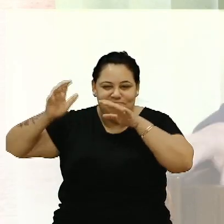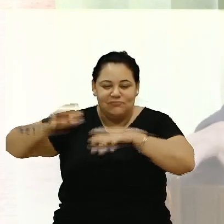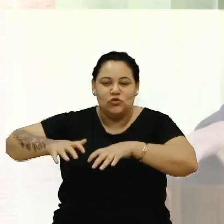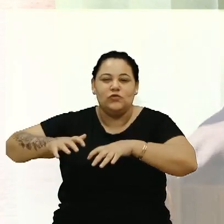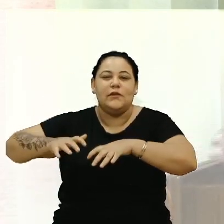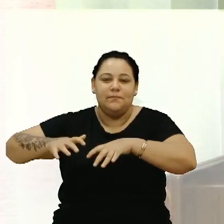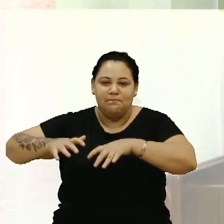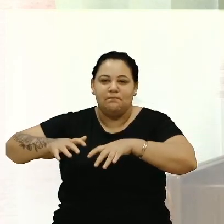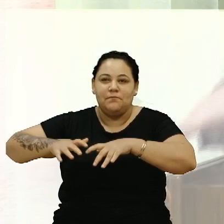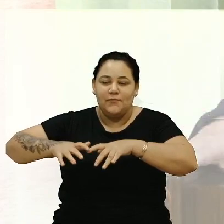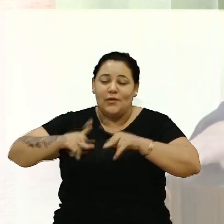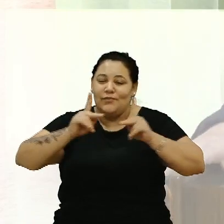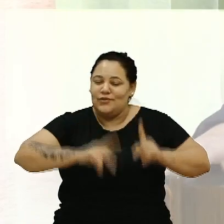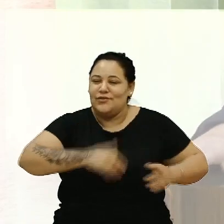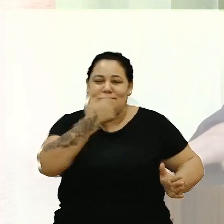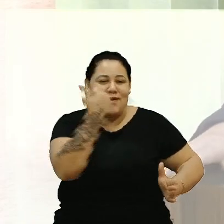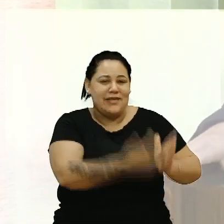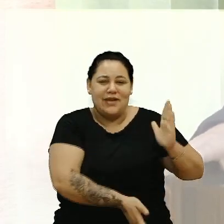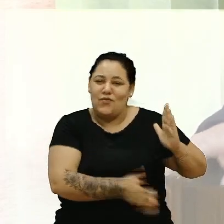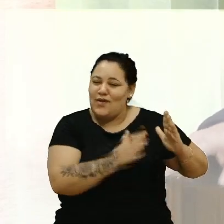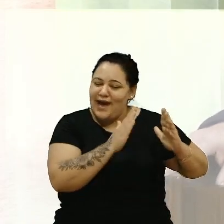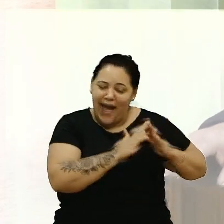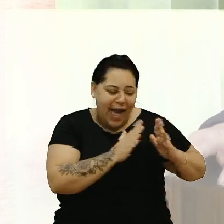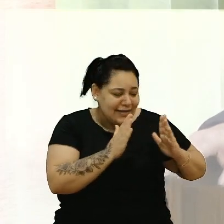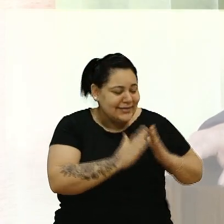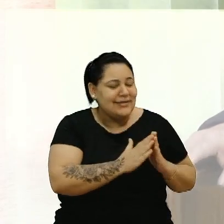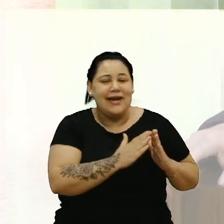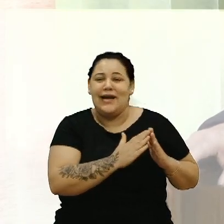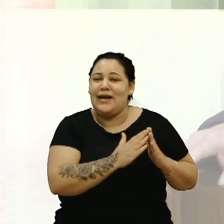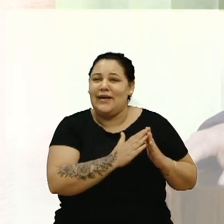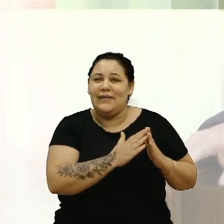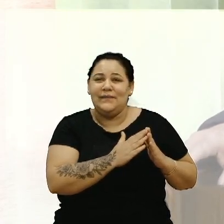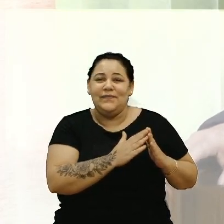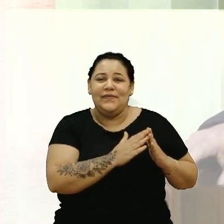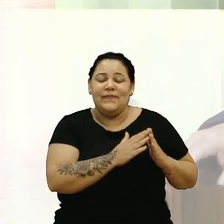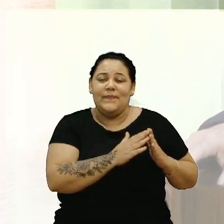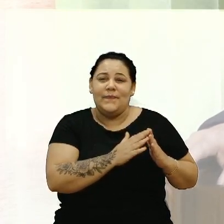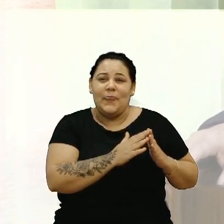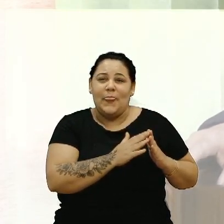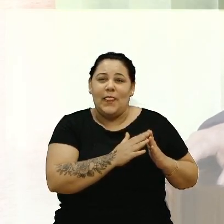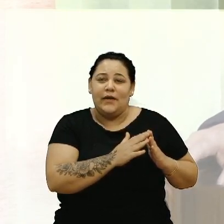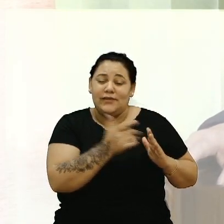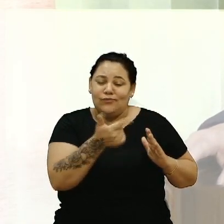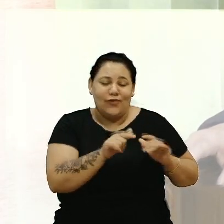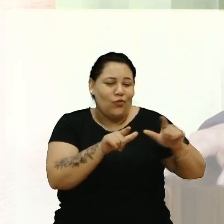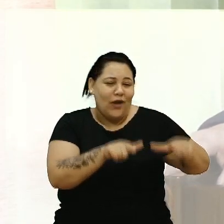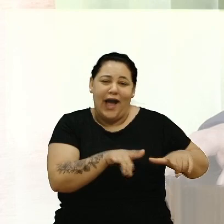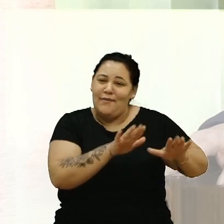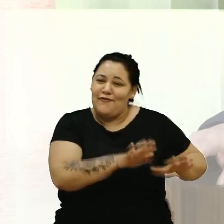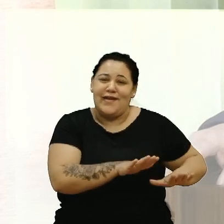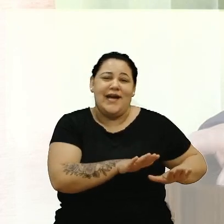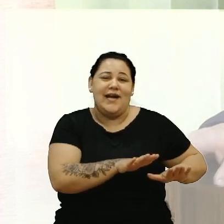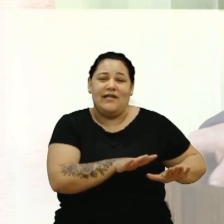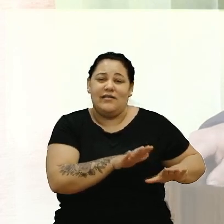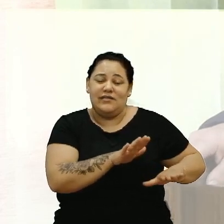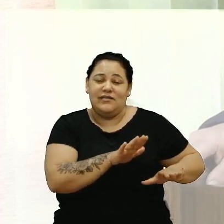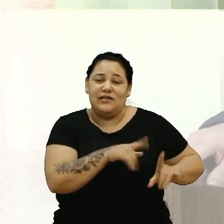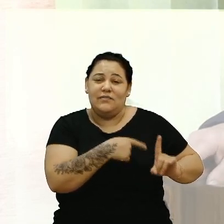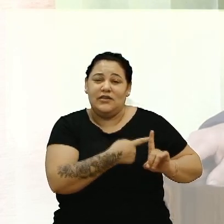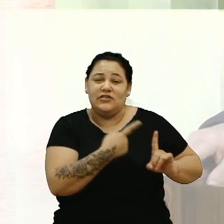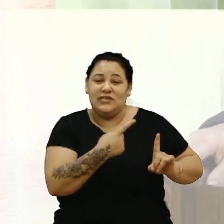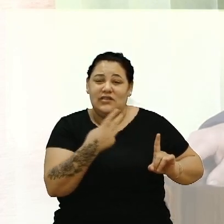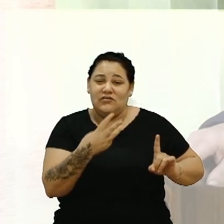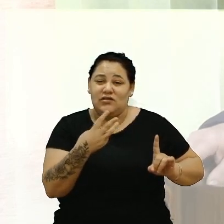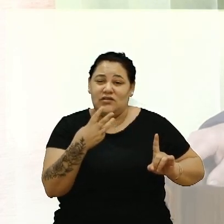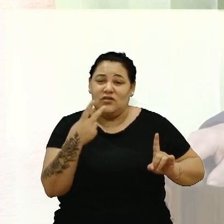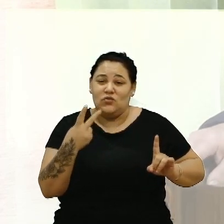né, desalojadas, desabrigadas, e mais de 132 pessoas desaparecidas.